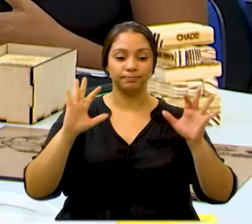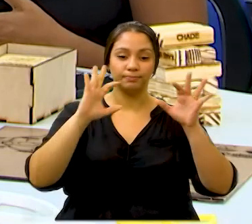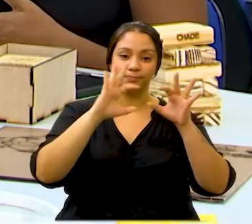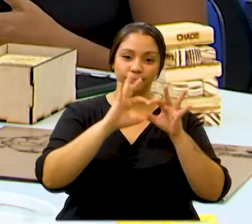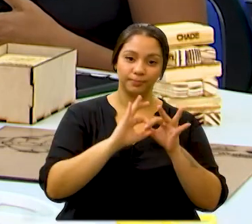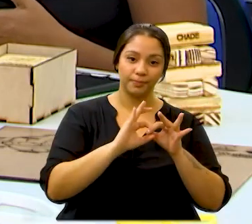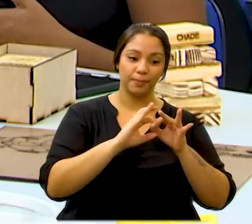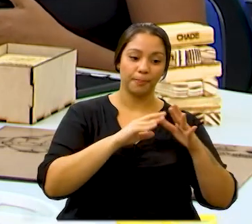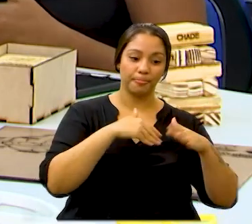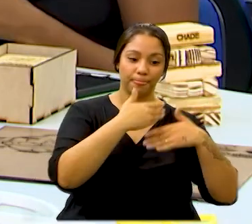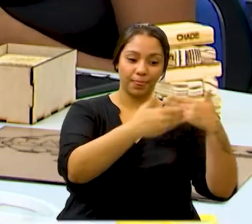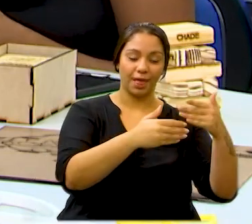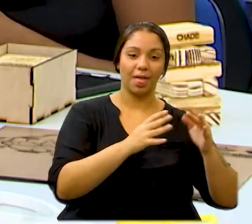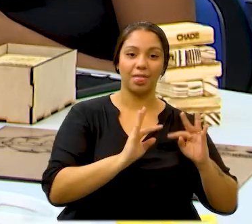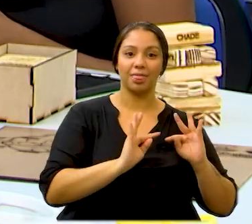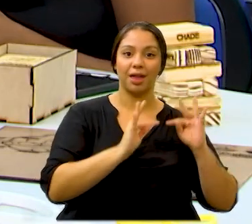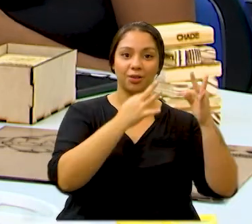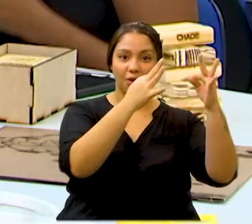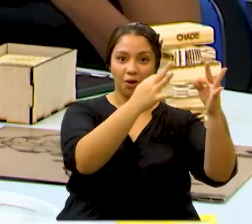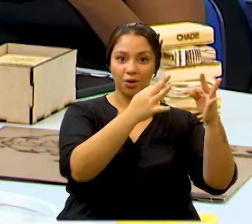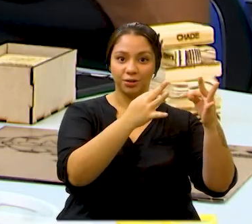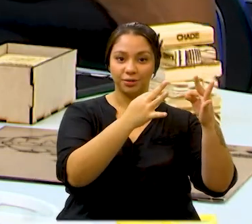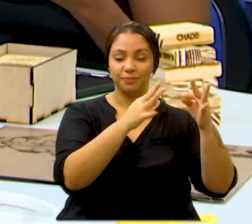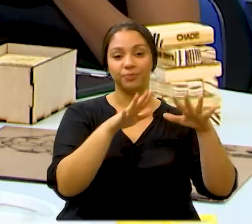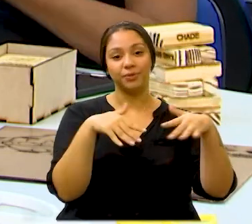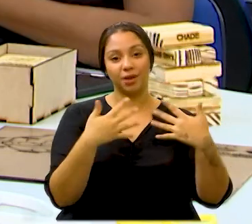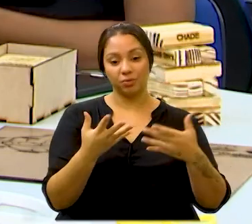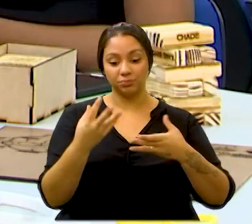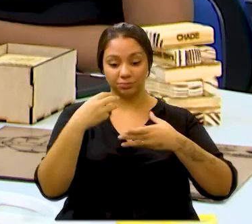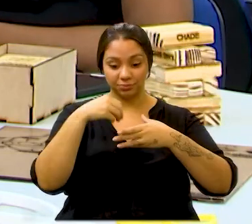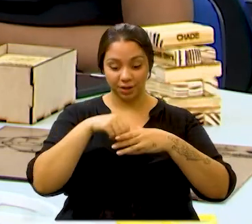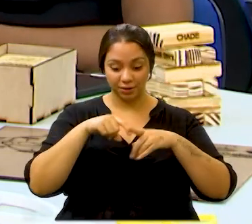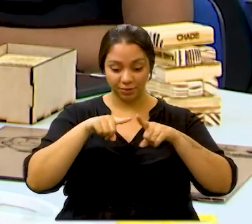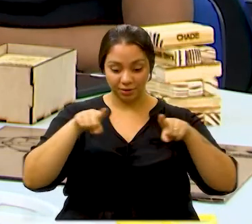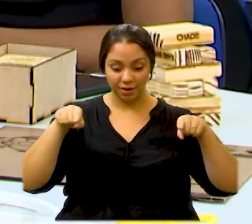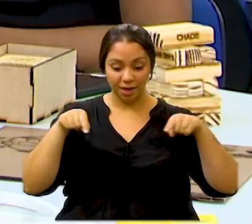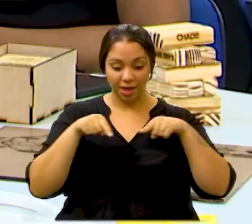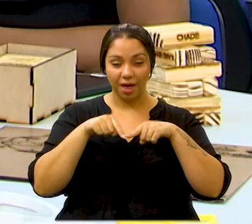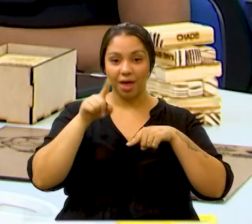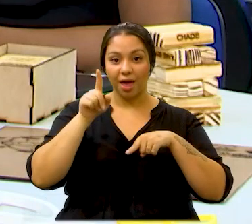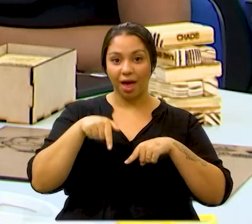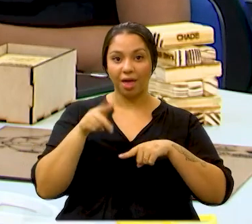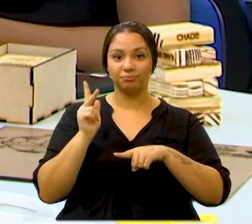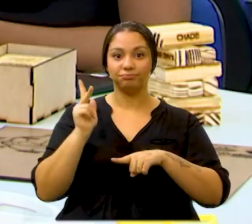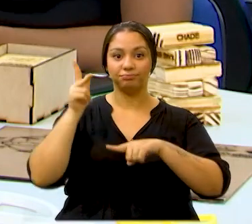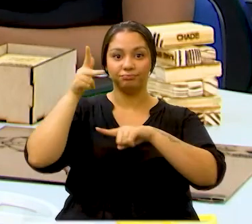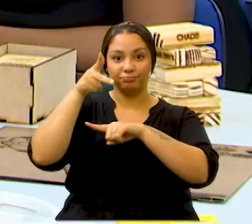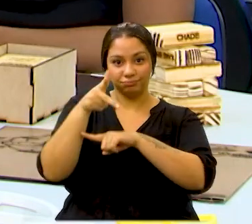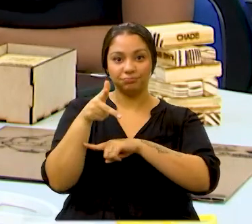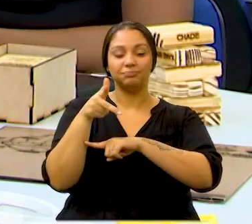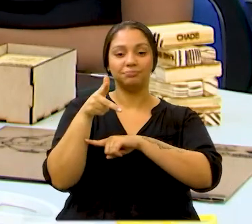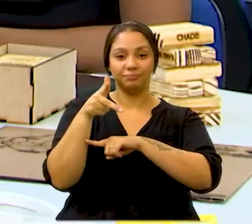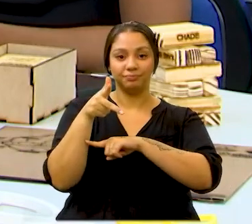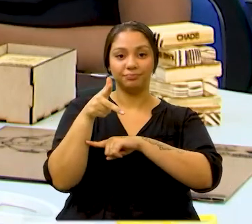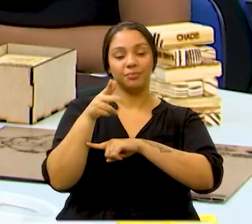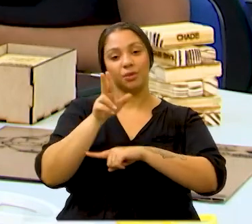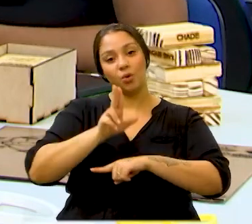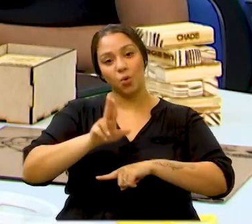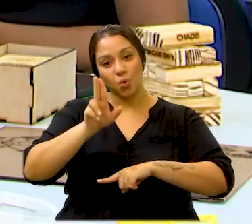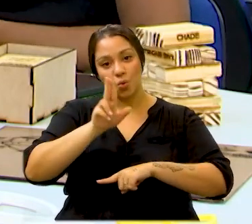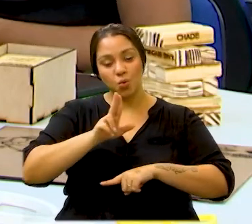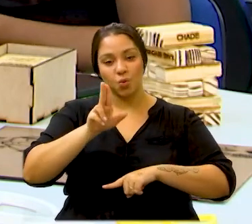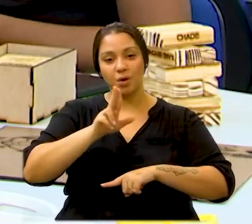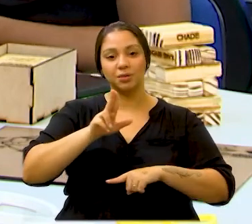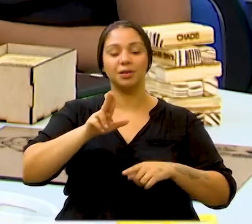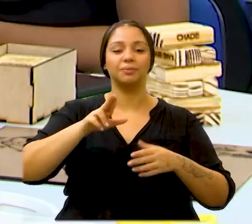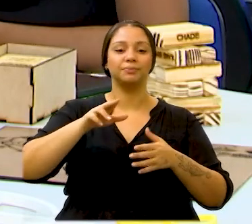atrelar a uma produção tecnológica. Então, a gente está num laboratório, que é um laboratório maker, onde a gente utiliza